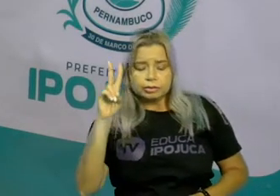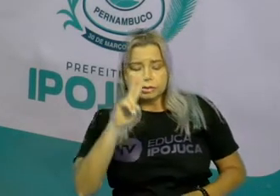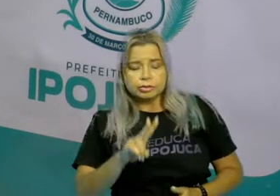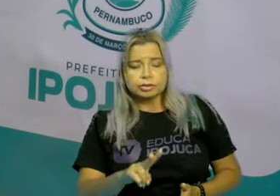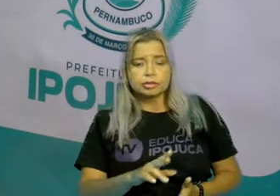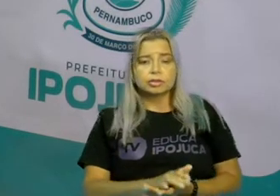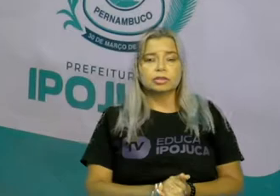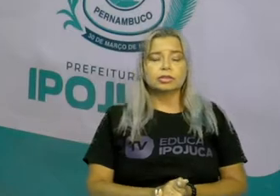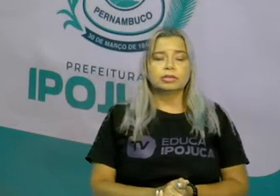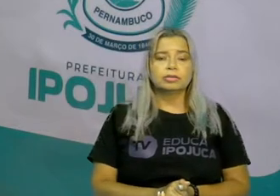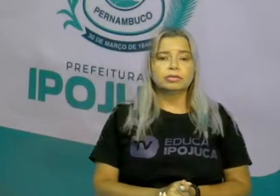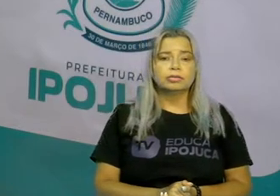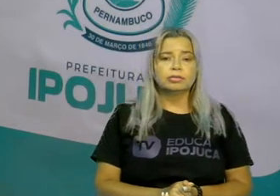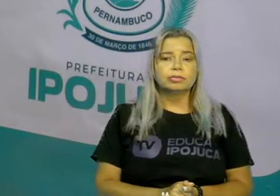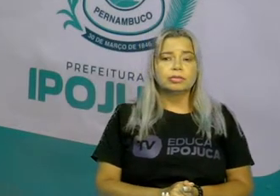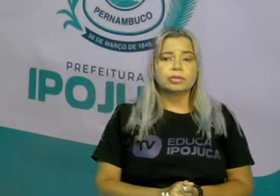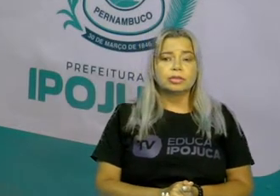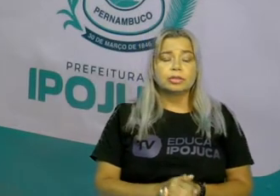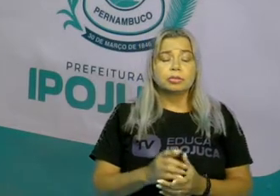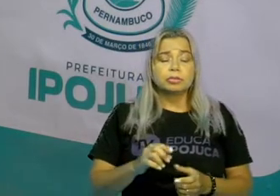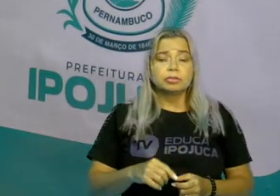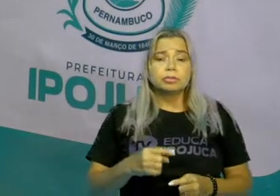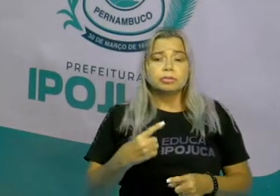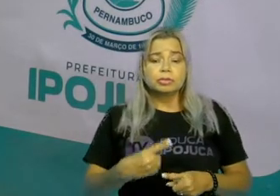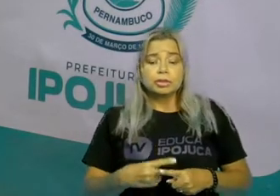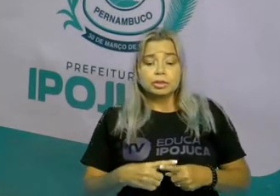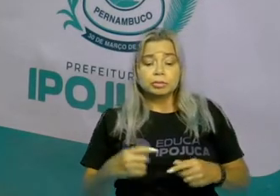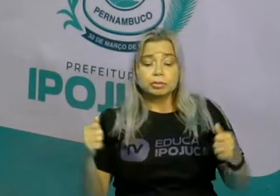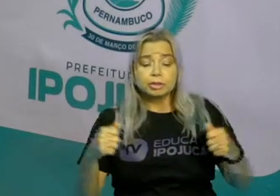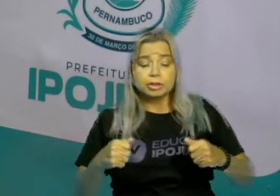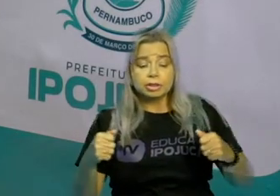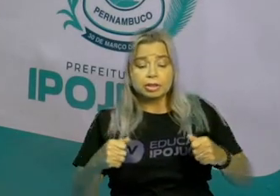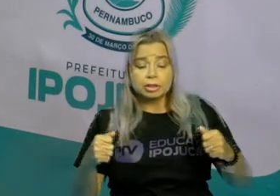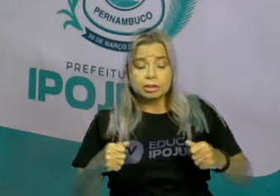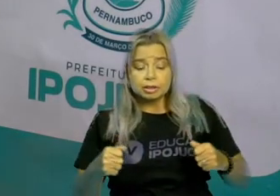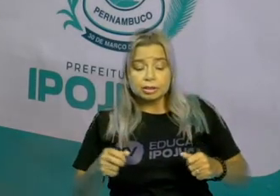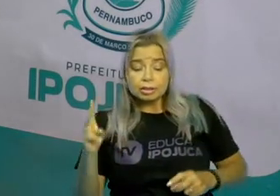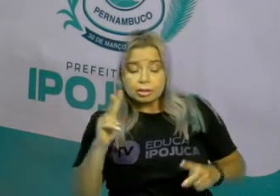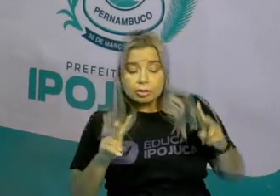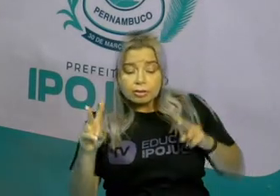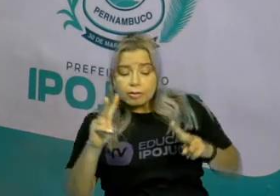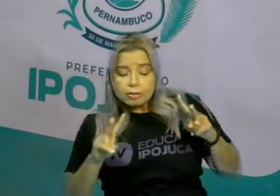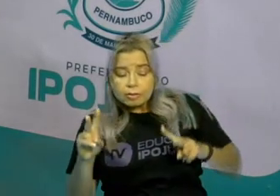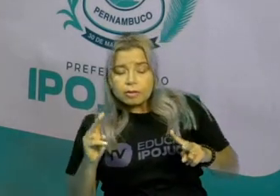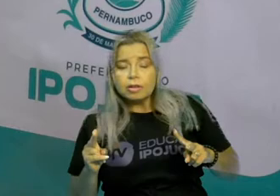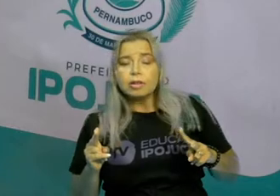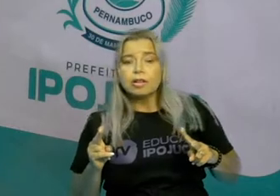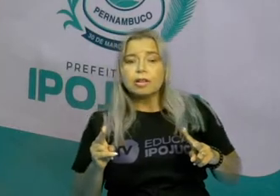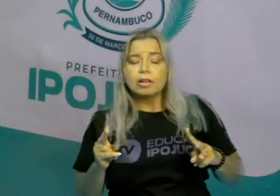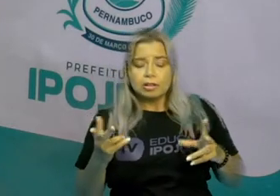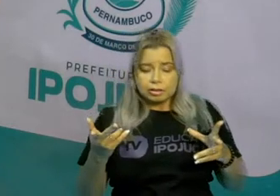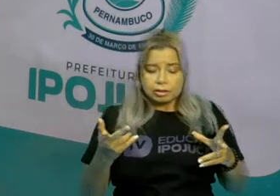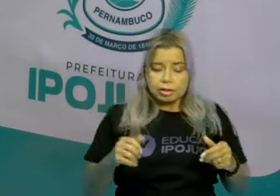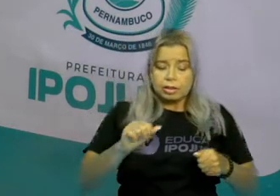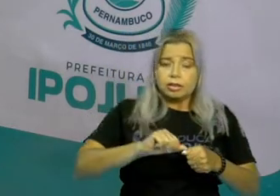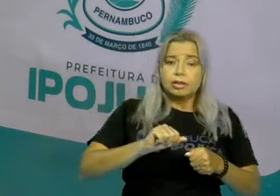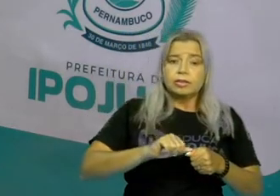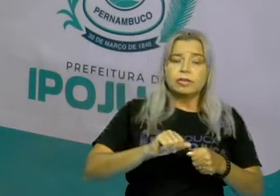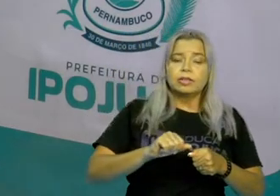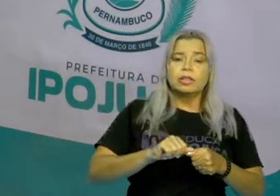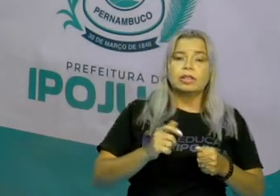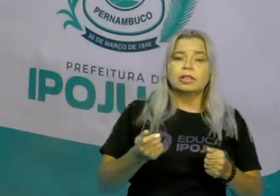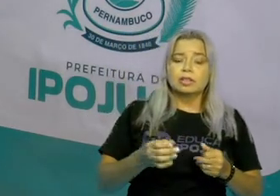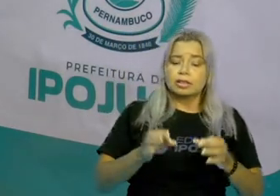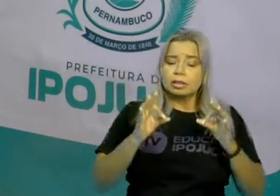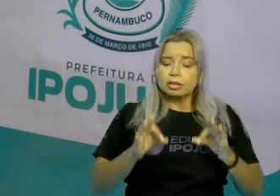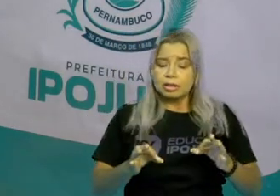visão, né, para que ela consiga criar o que vê, o que pensa e transformar como resposta, que é o encontro